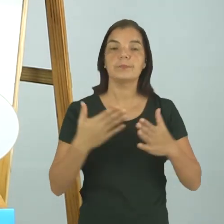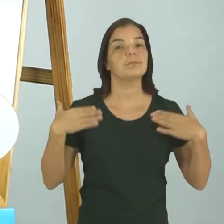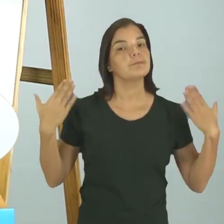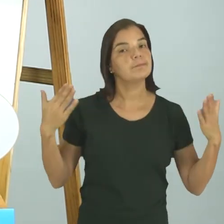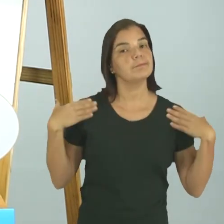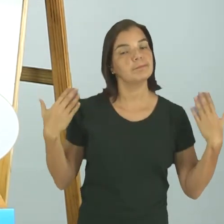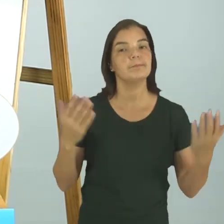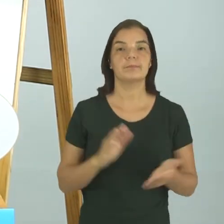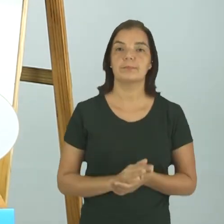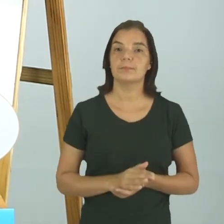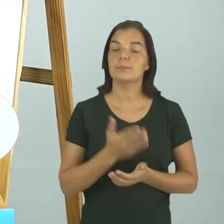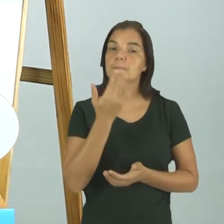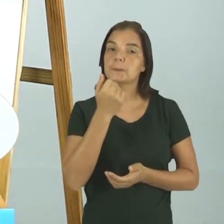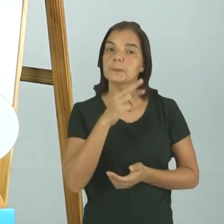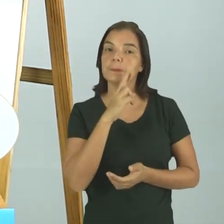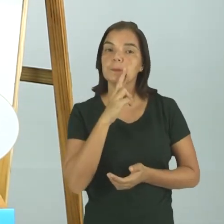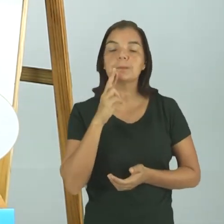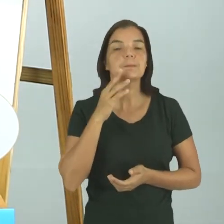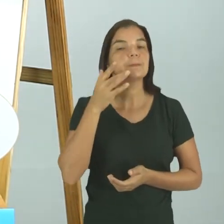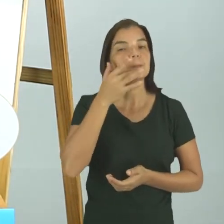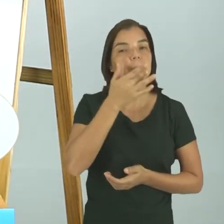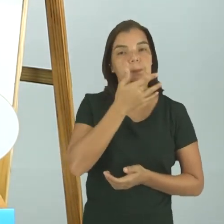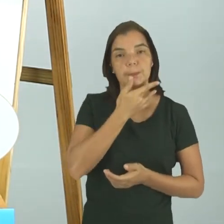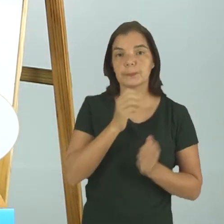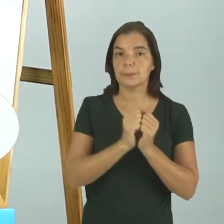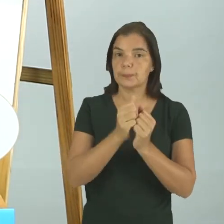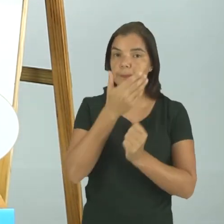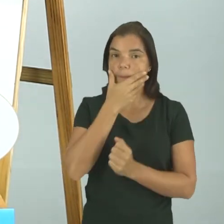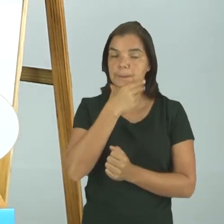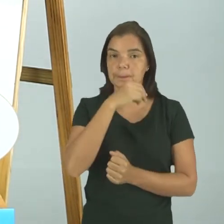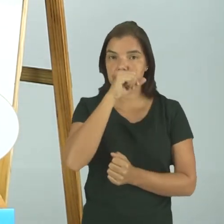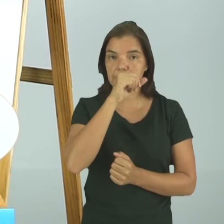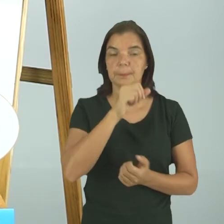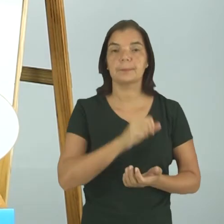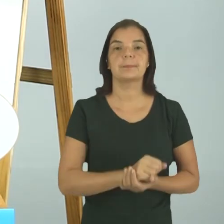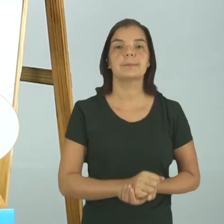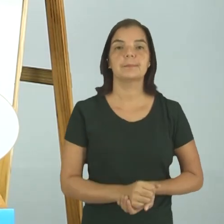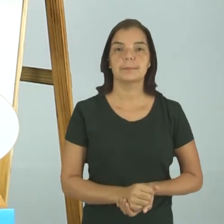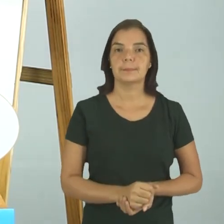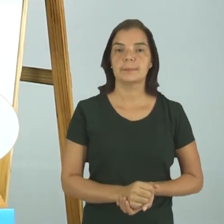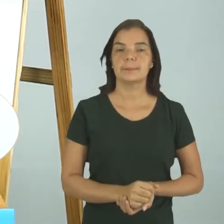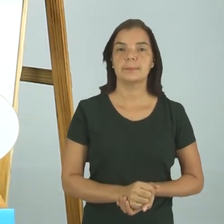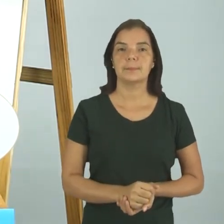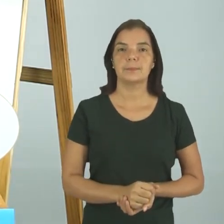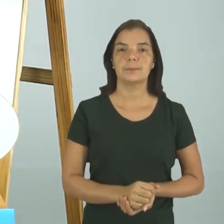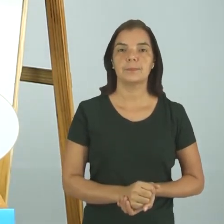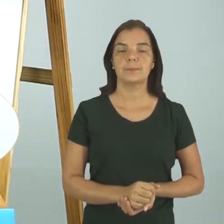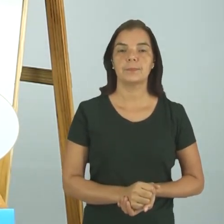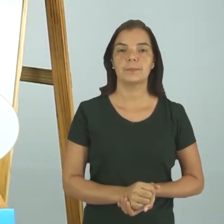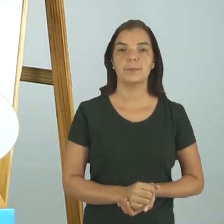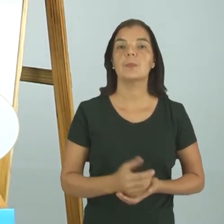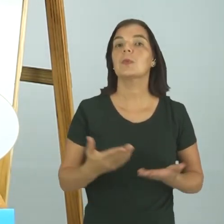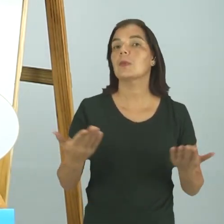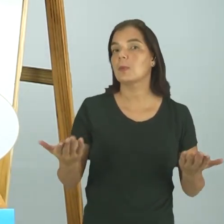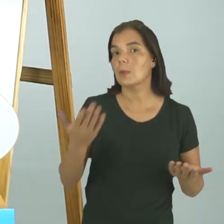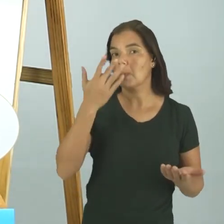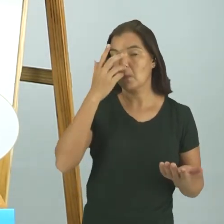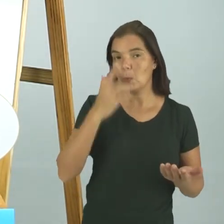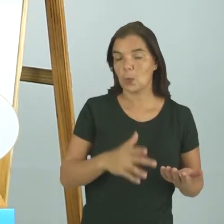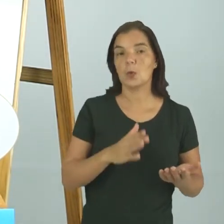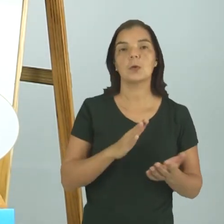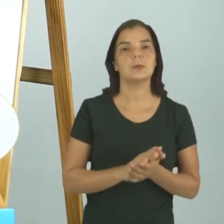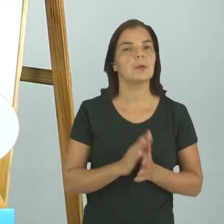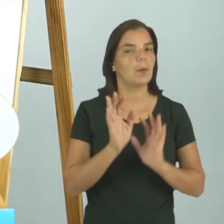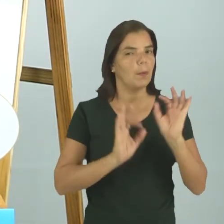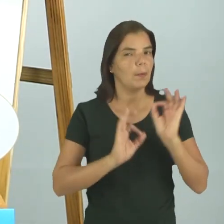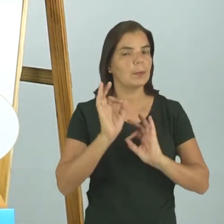diverti muito. Jantei em um delicioso restaurante com os meus pais. Então, criança, isso aqui